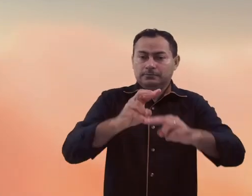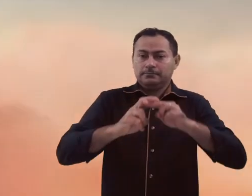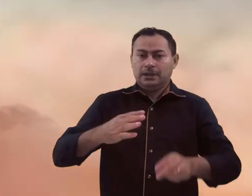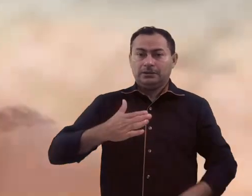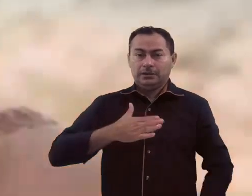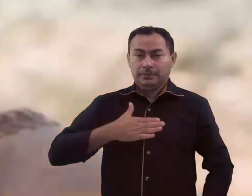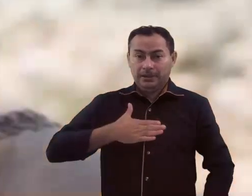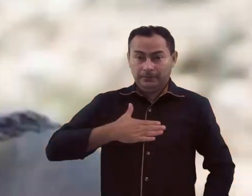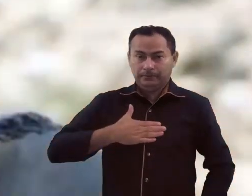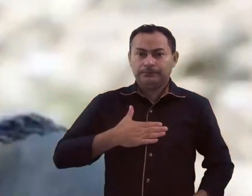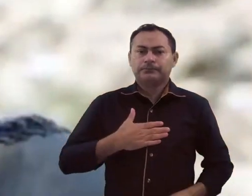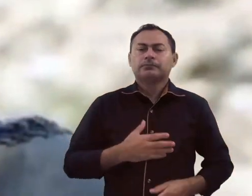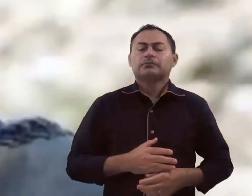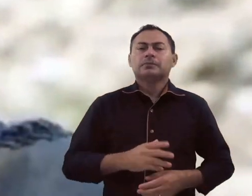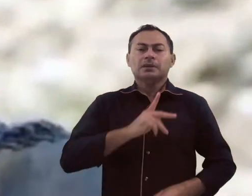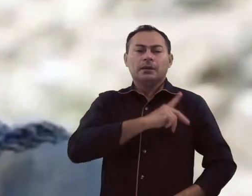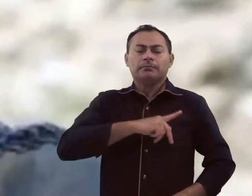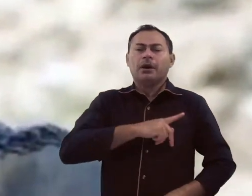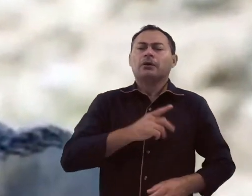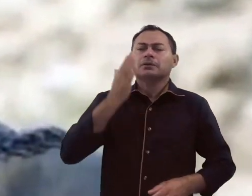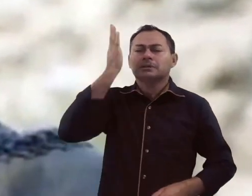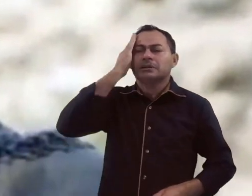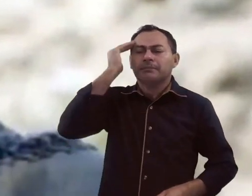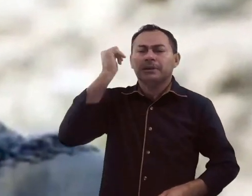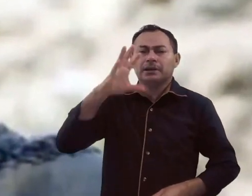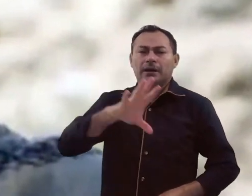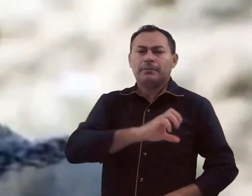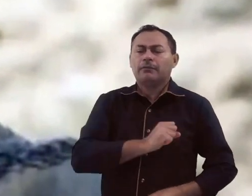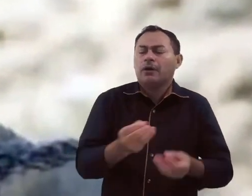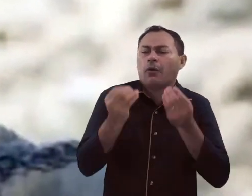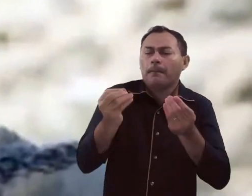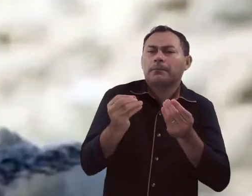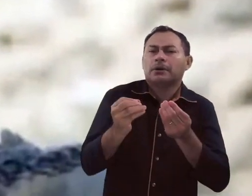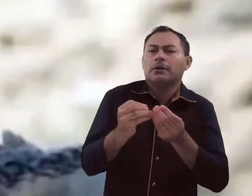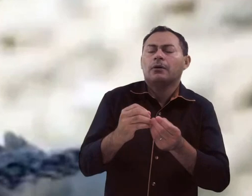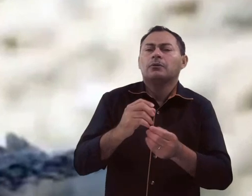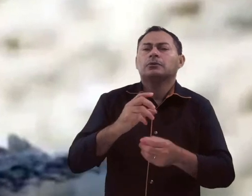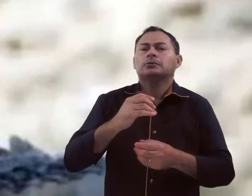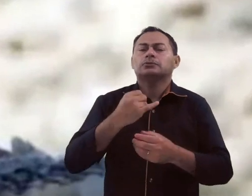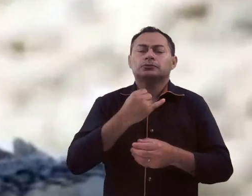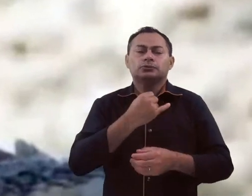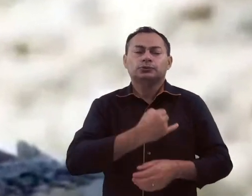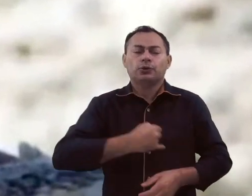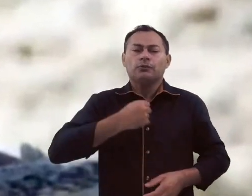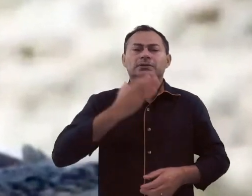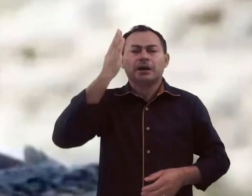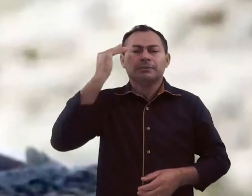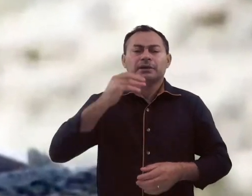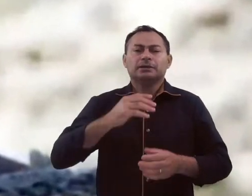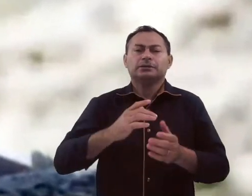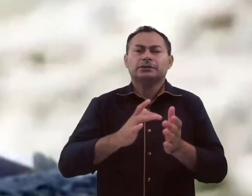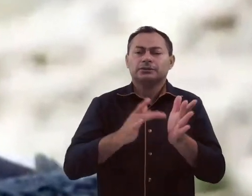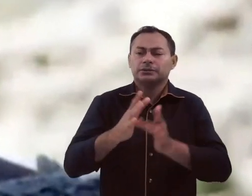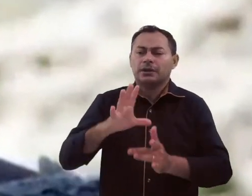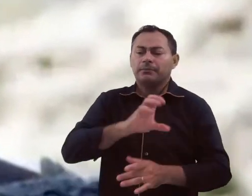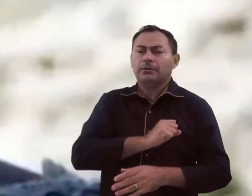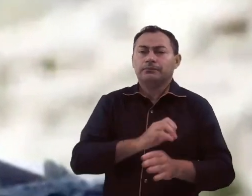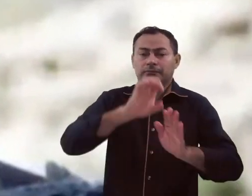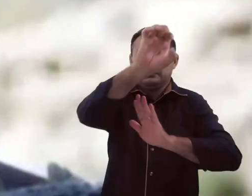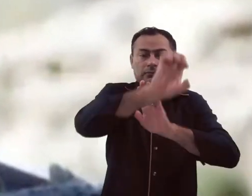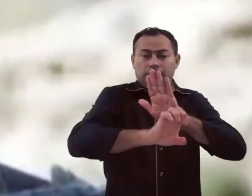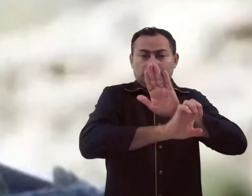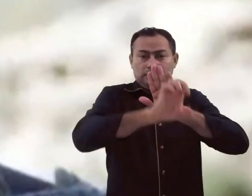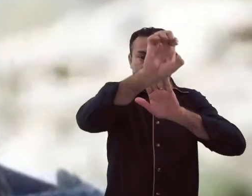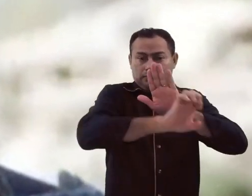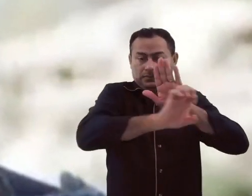mim. Como Paulo sabia que Jesus o amava? Como o apóstolo João sabia que Jesus o amava? No seu evangelho,